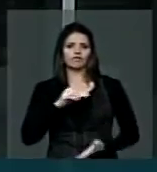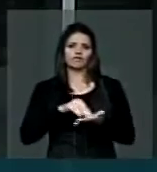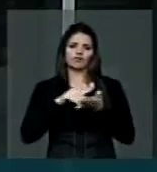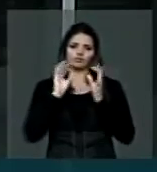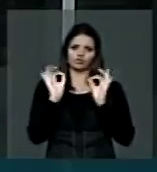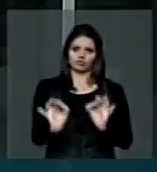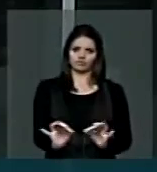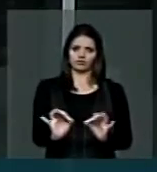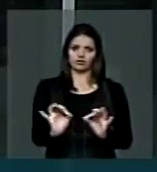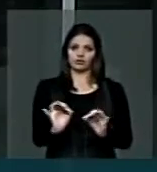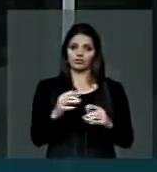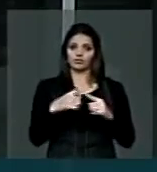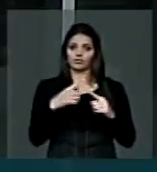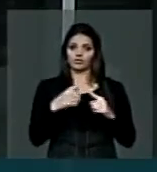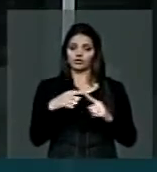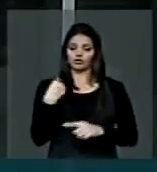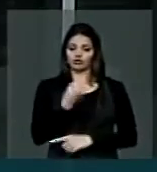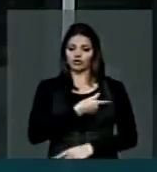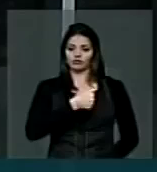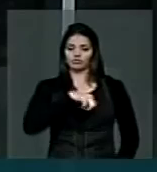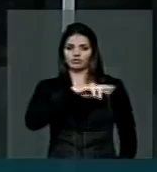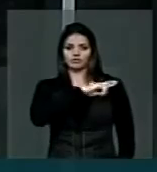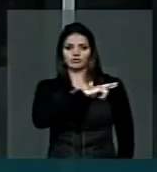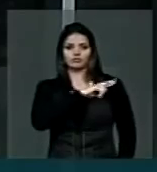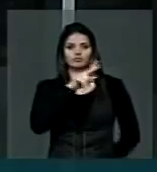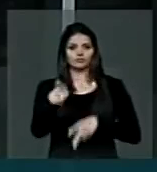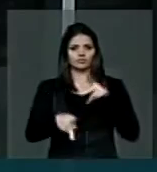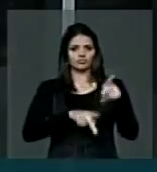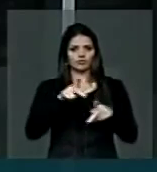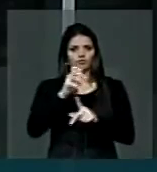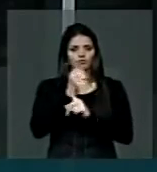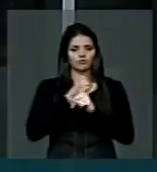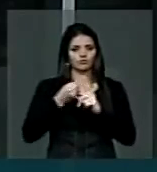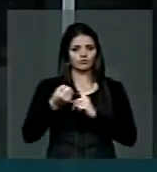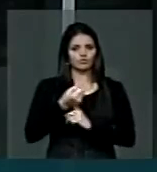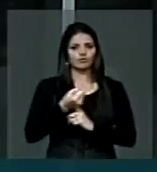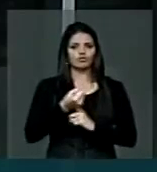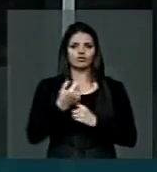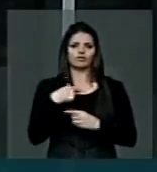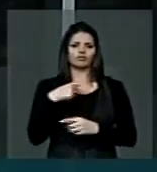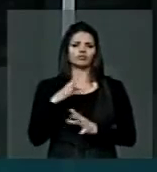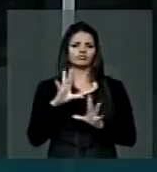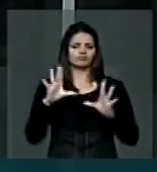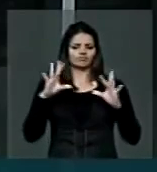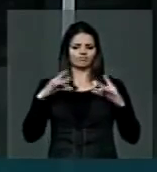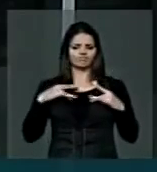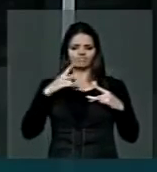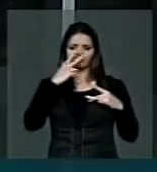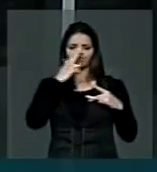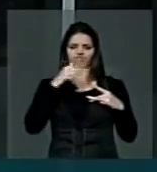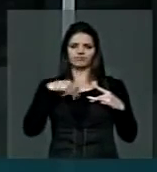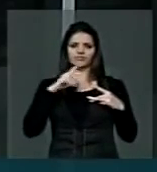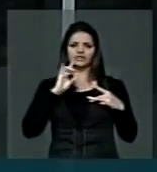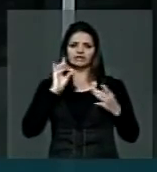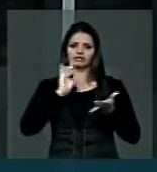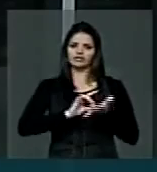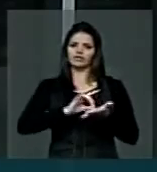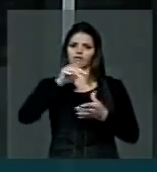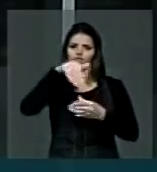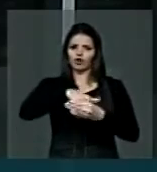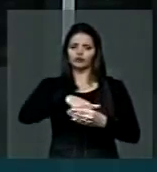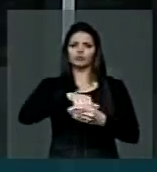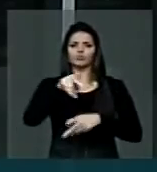injustiça. Somos representantes do povo e de uma sociedade empossadas numa função pelo legítimo voto